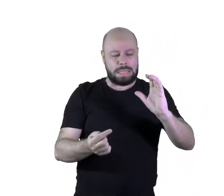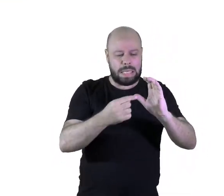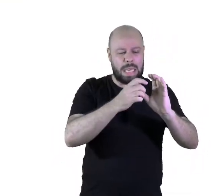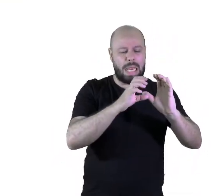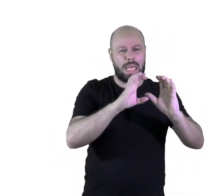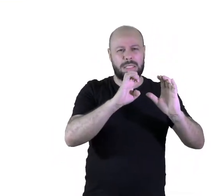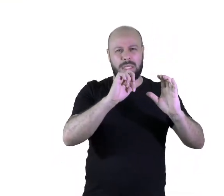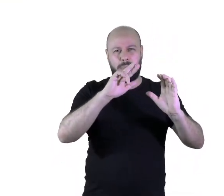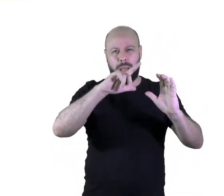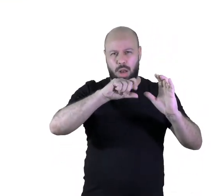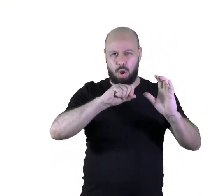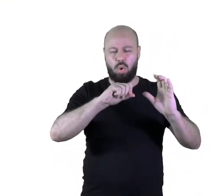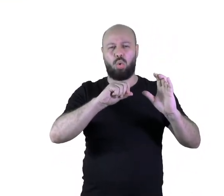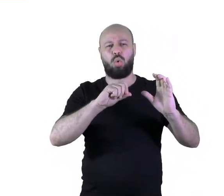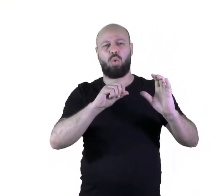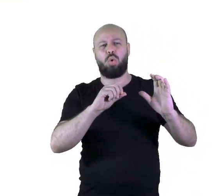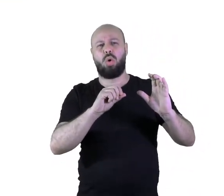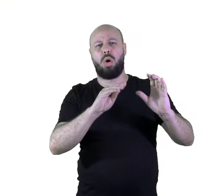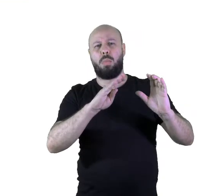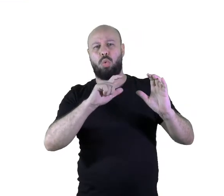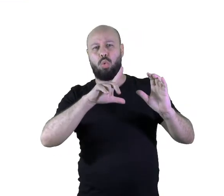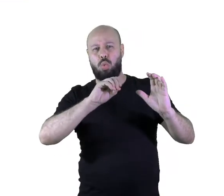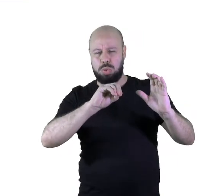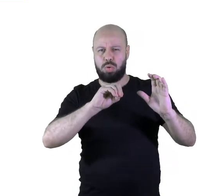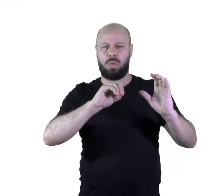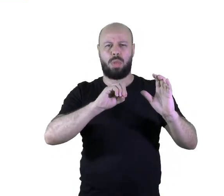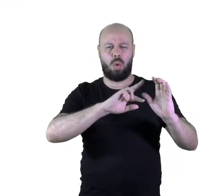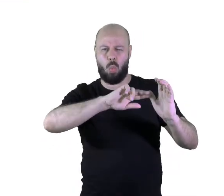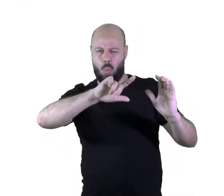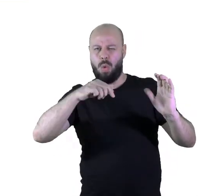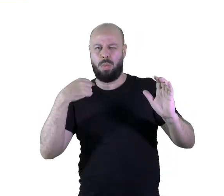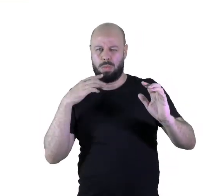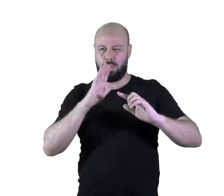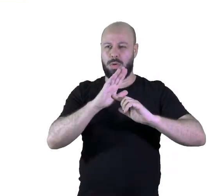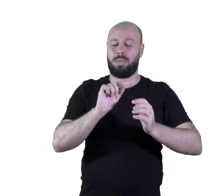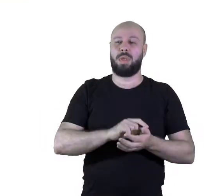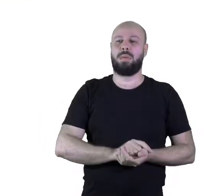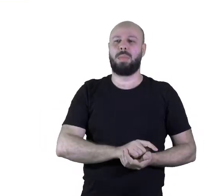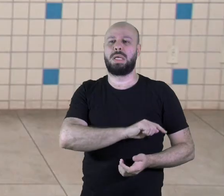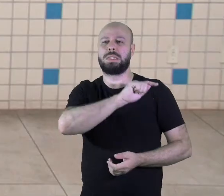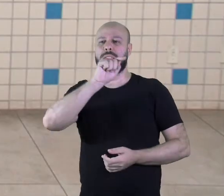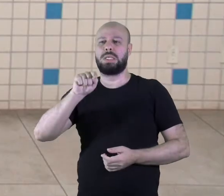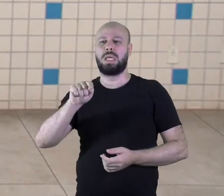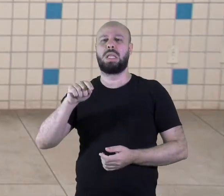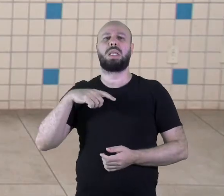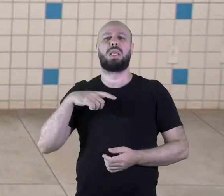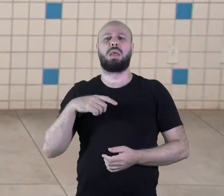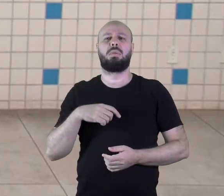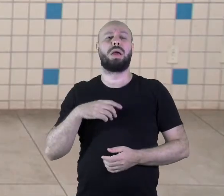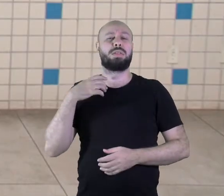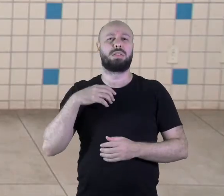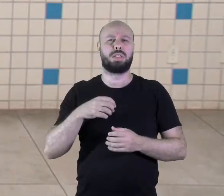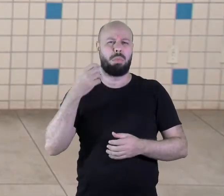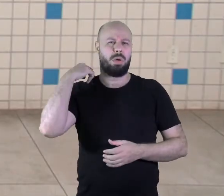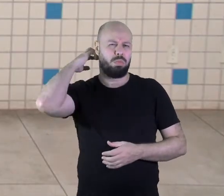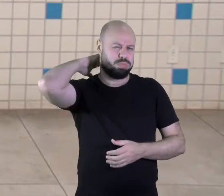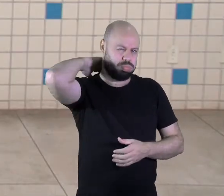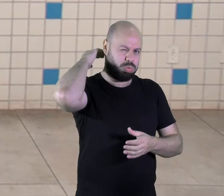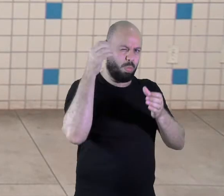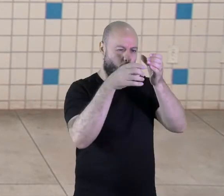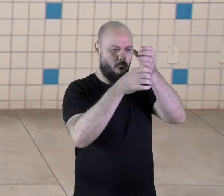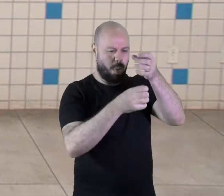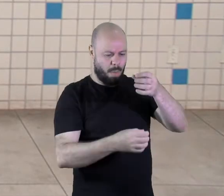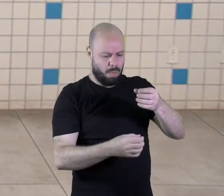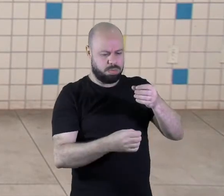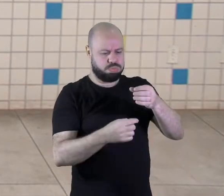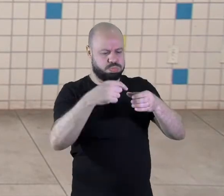bulbo. E a medula espinhal é um prolongamento do encéfalo, essa parte que eu falei para vocês que a gente rompe. O sistema nervoso